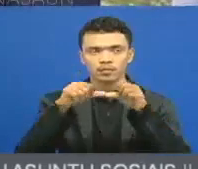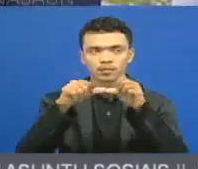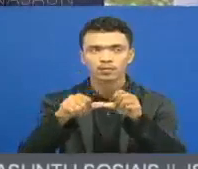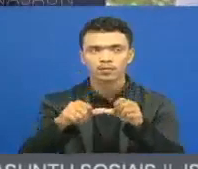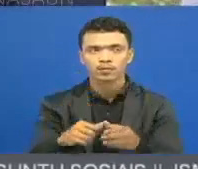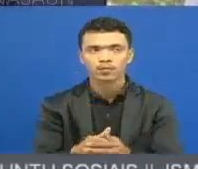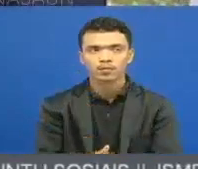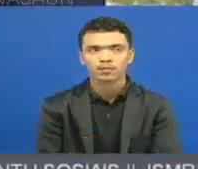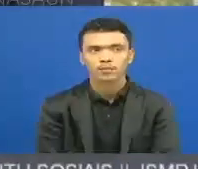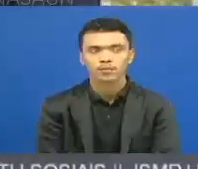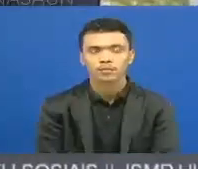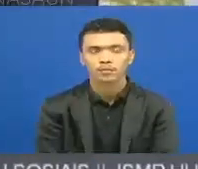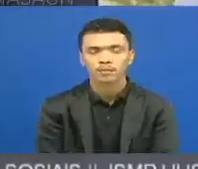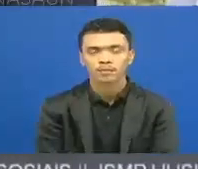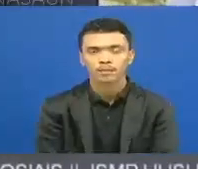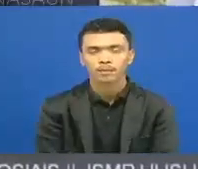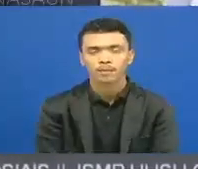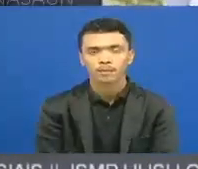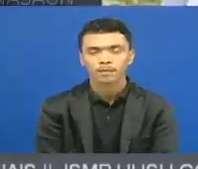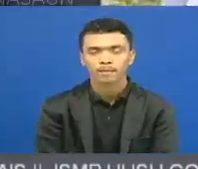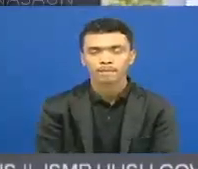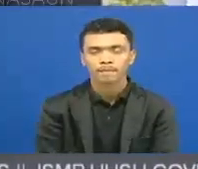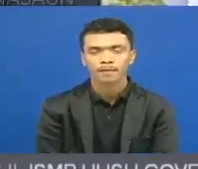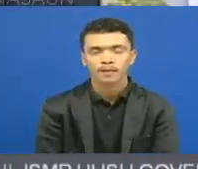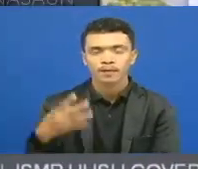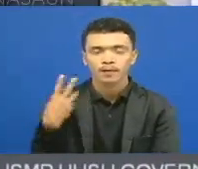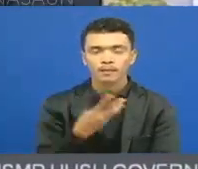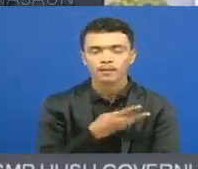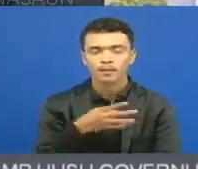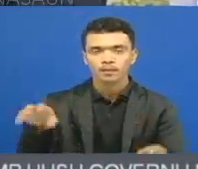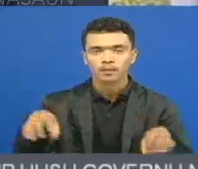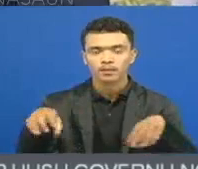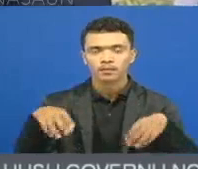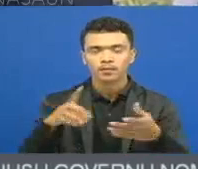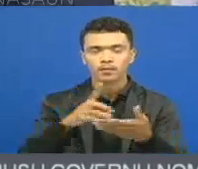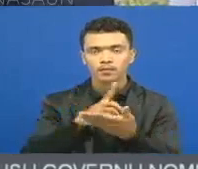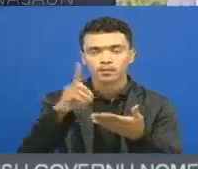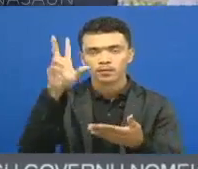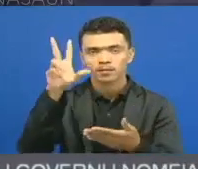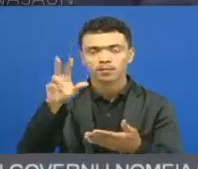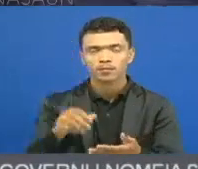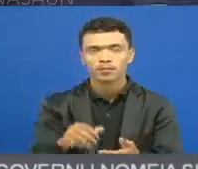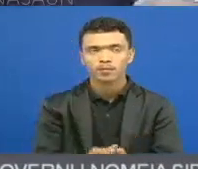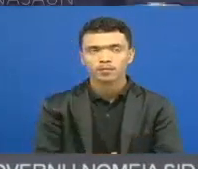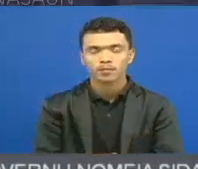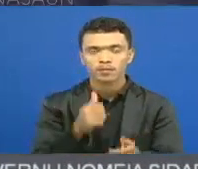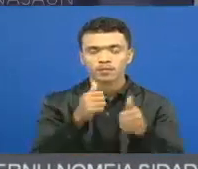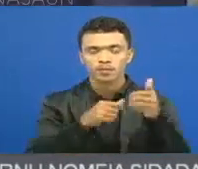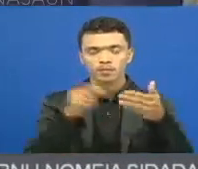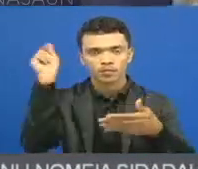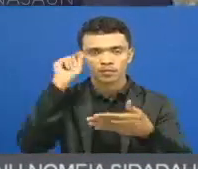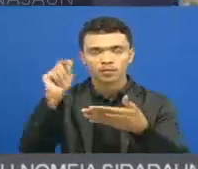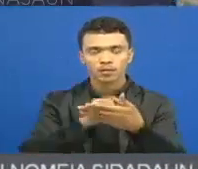komisa komisa kuida da ona, mas menos a misibisoni ya durante semana tulun lara. Tir contrato na minha assina,